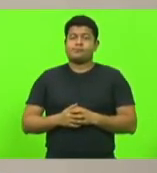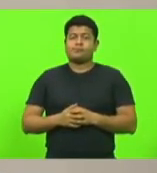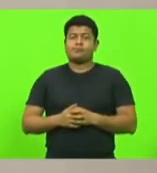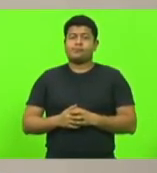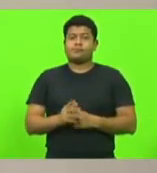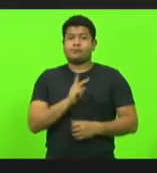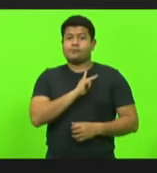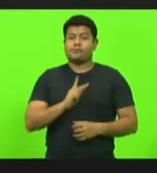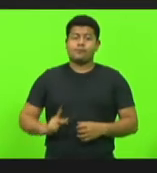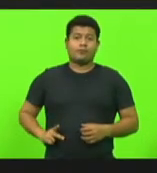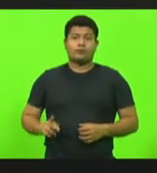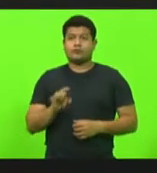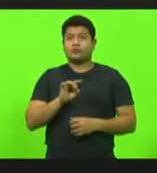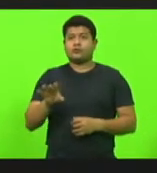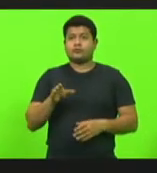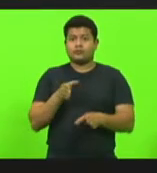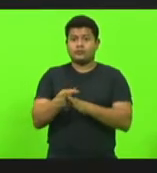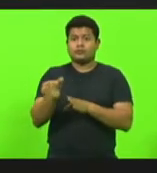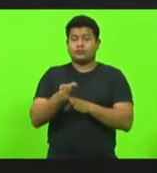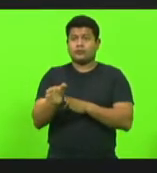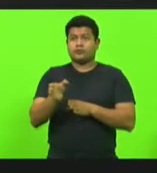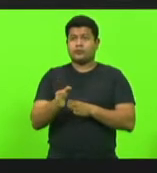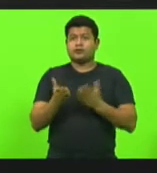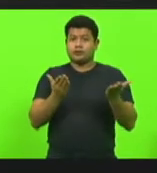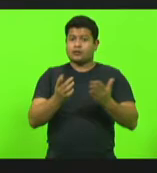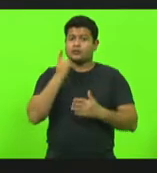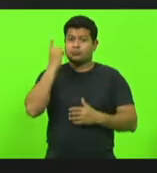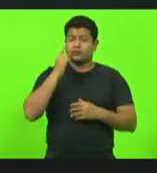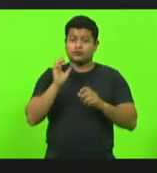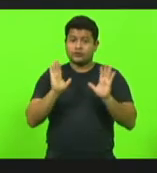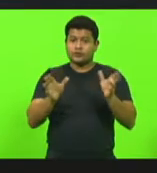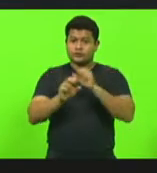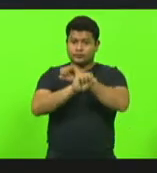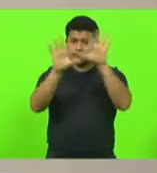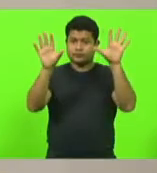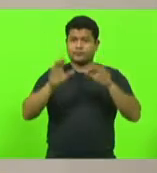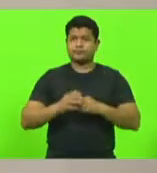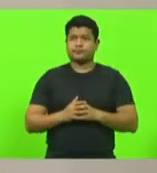Senhor presidente, apenas queria orientar voto, mas a deputada Paulinha já esclareceu. Obrigada.